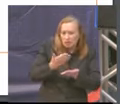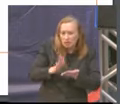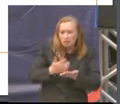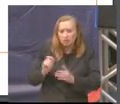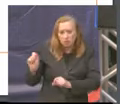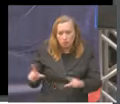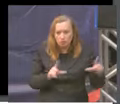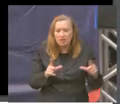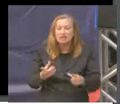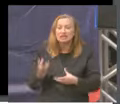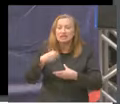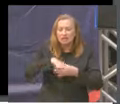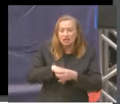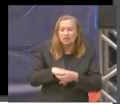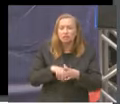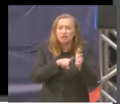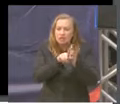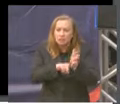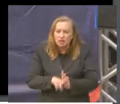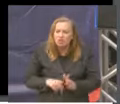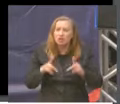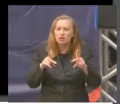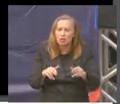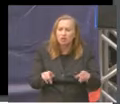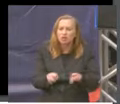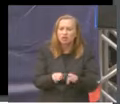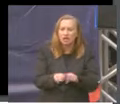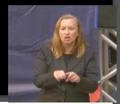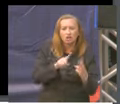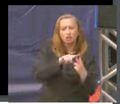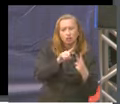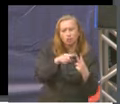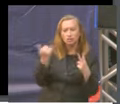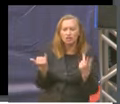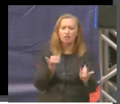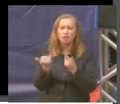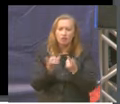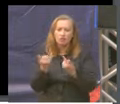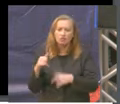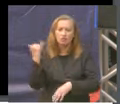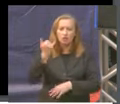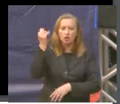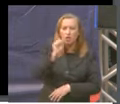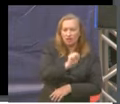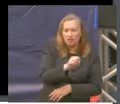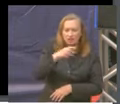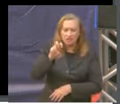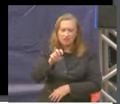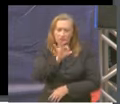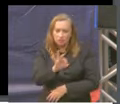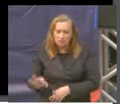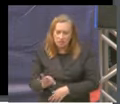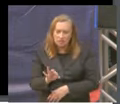Próximo, dentro dessa mesma pesquisa, eu trago dois dados importantes. 86%